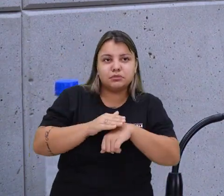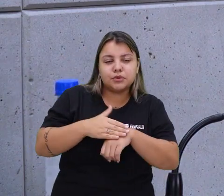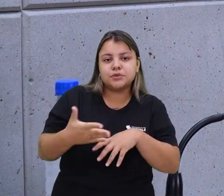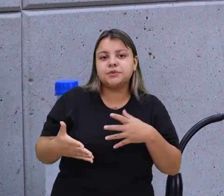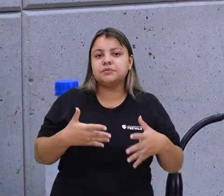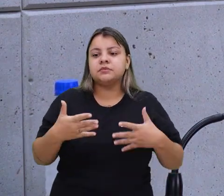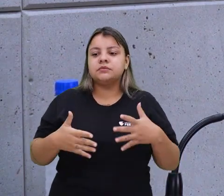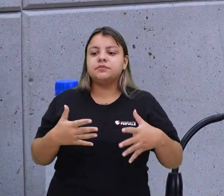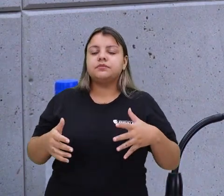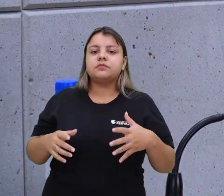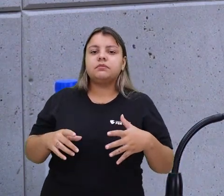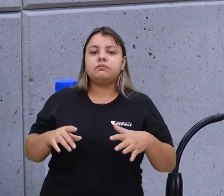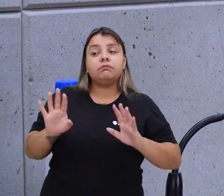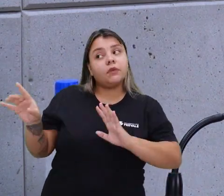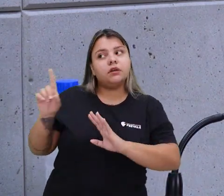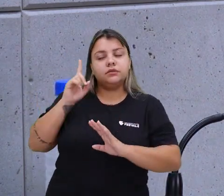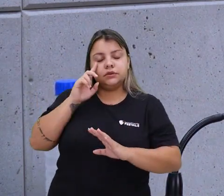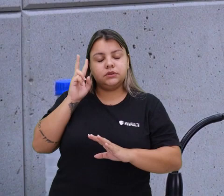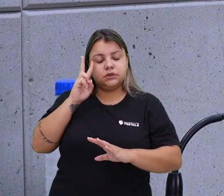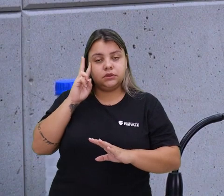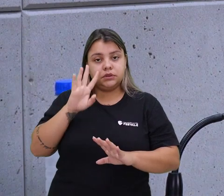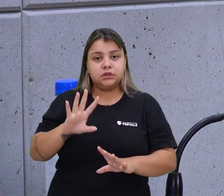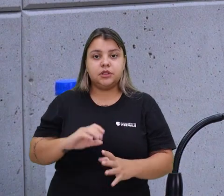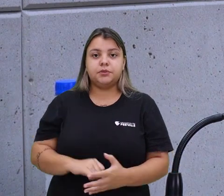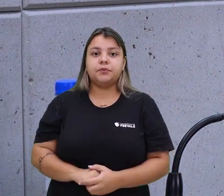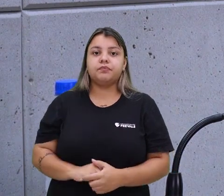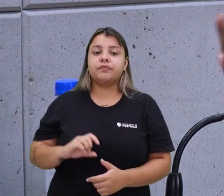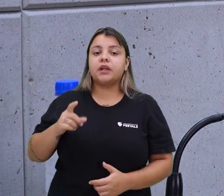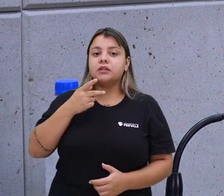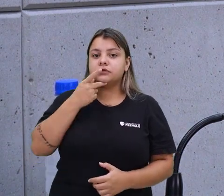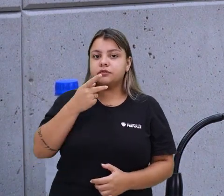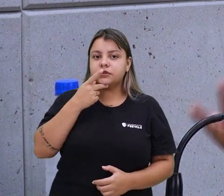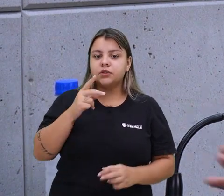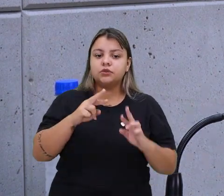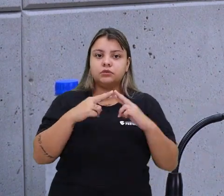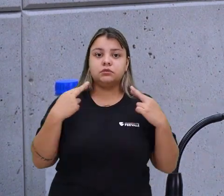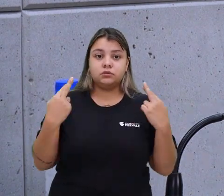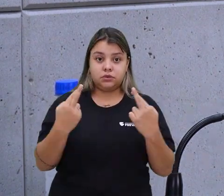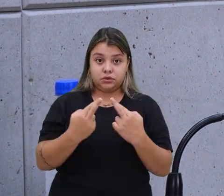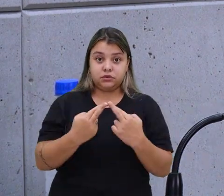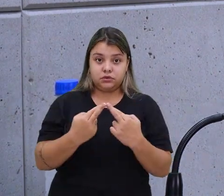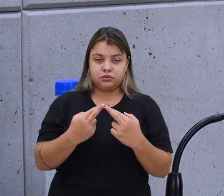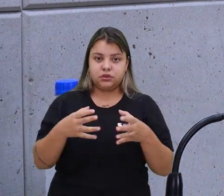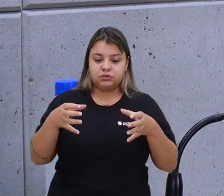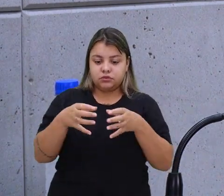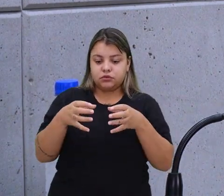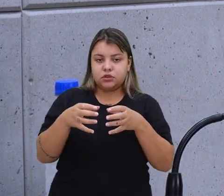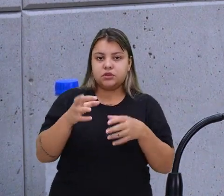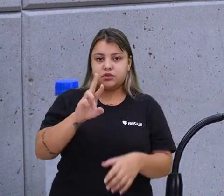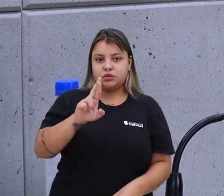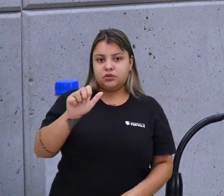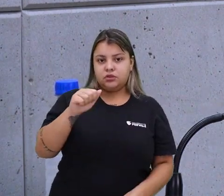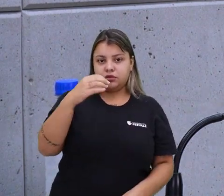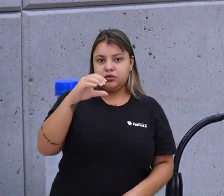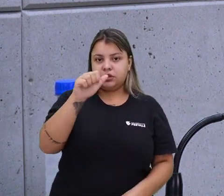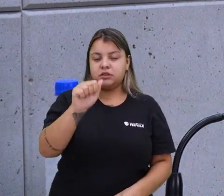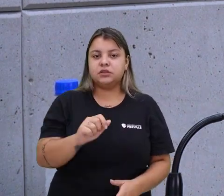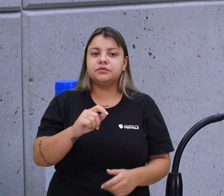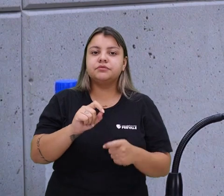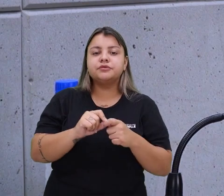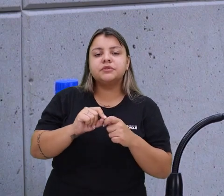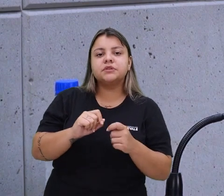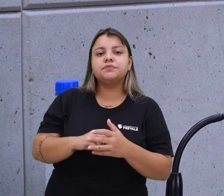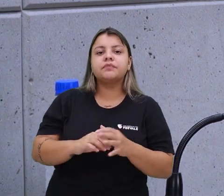possam lembrar assim ã ela comentou em alguma reunião do que o coletivo fazia que a